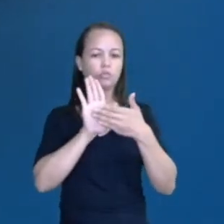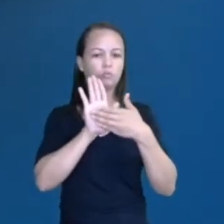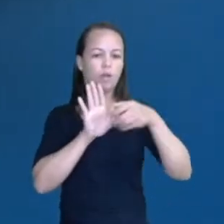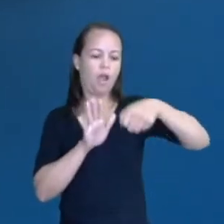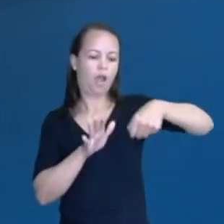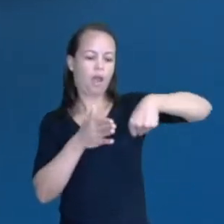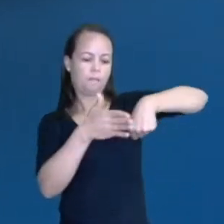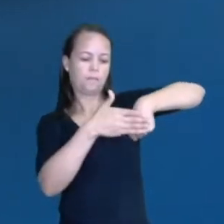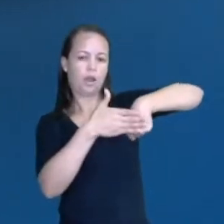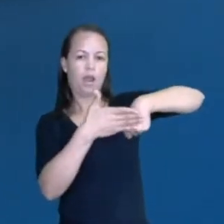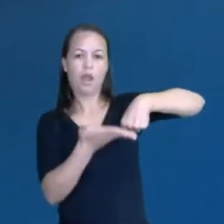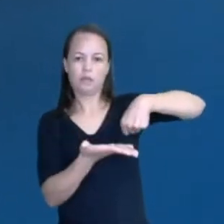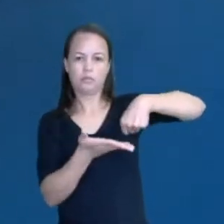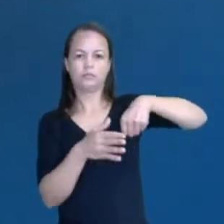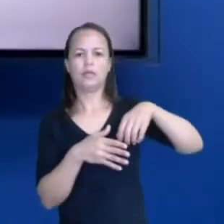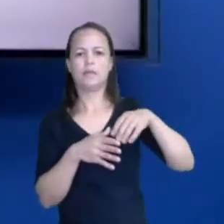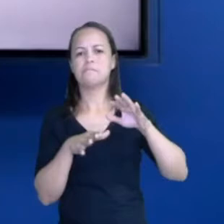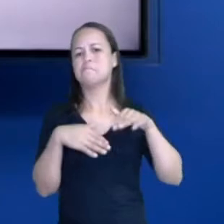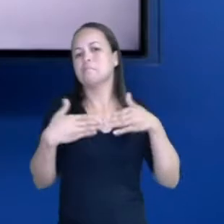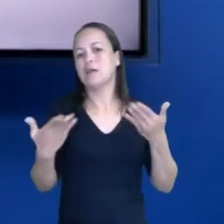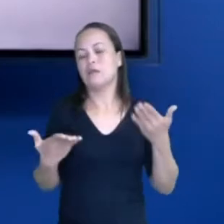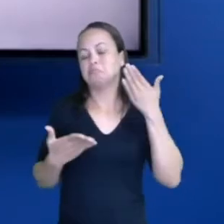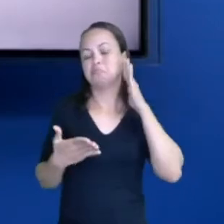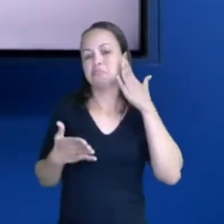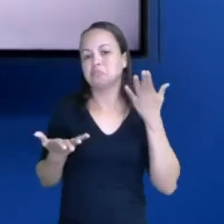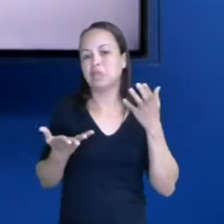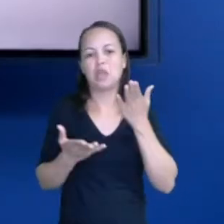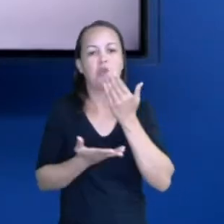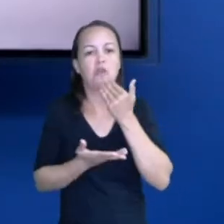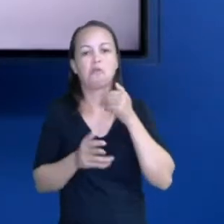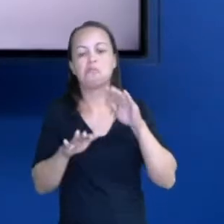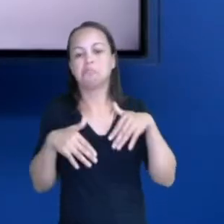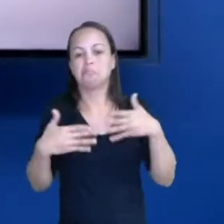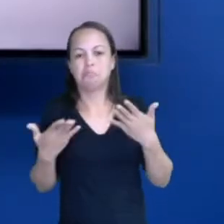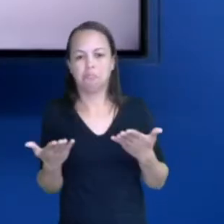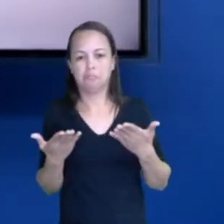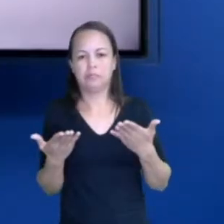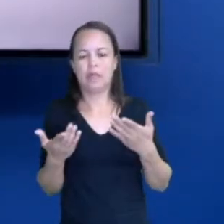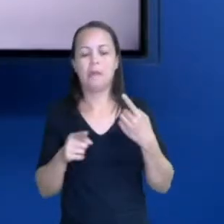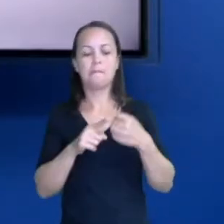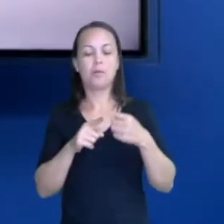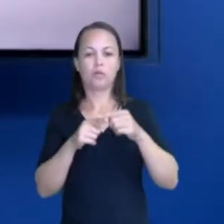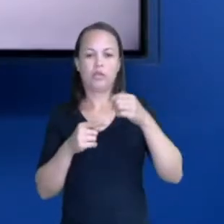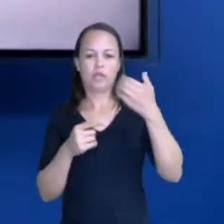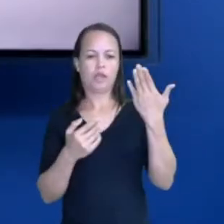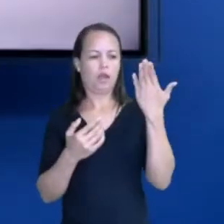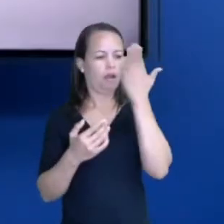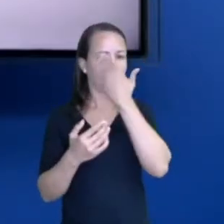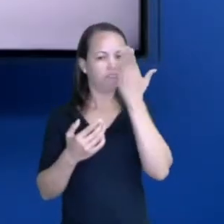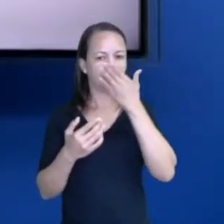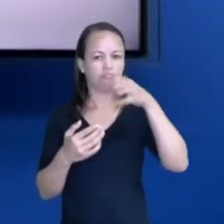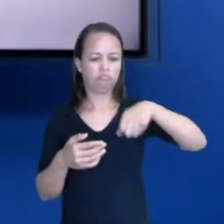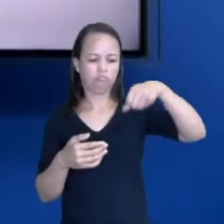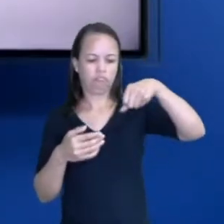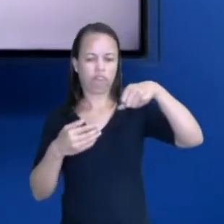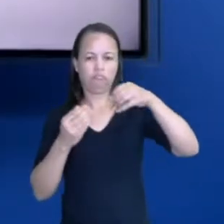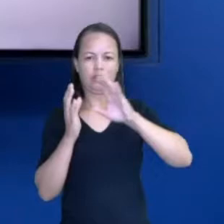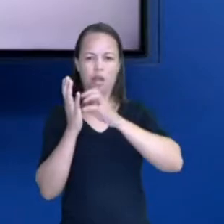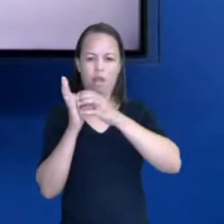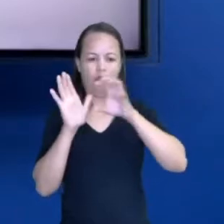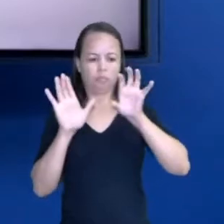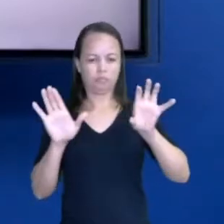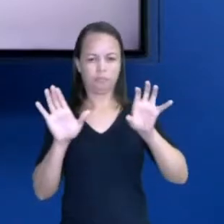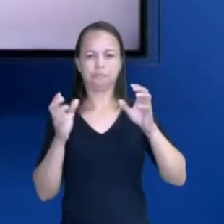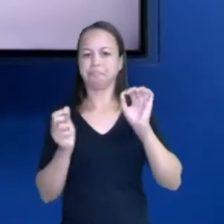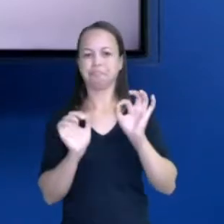gente não sabe que tipo de alimento que está aqui dentro dessa sacolinha, porque ela não é transparente, tá certo? Já se a gente